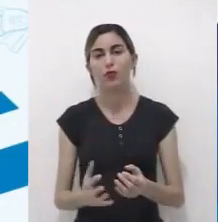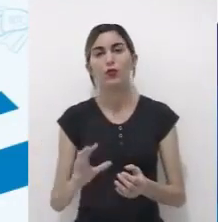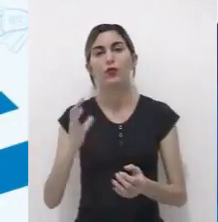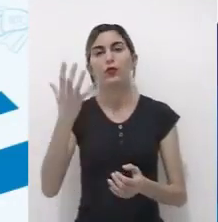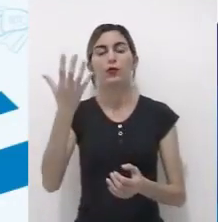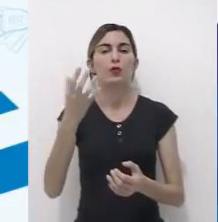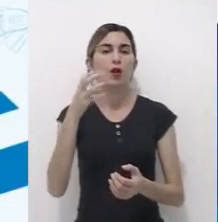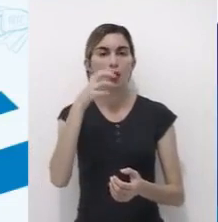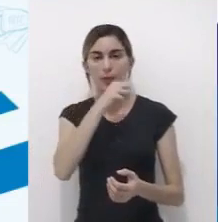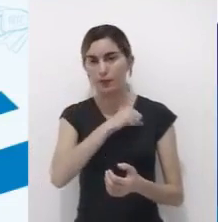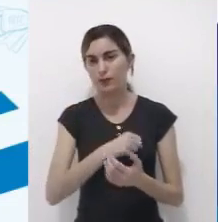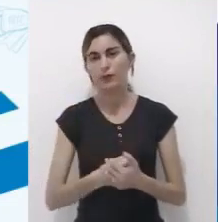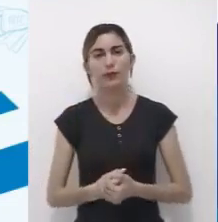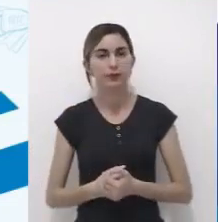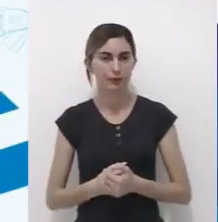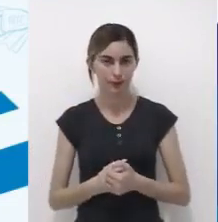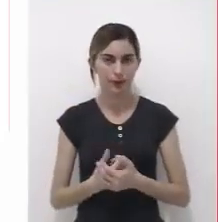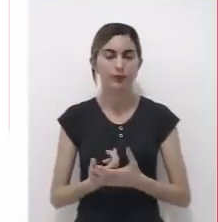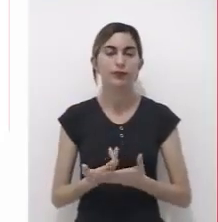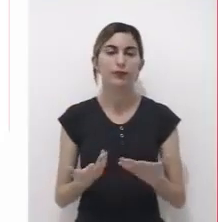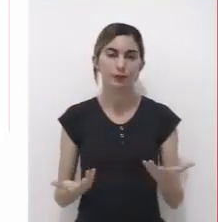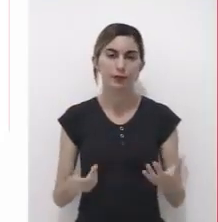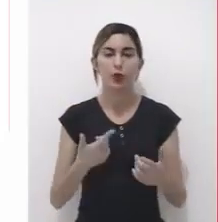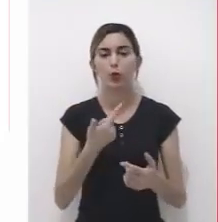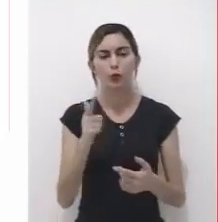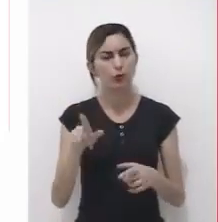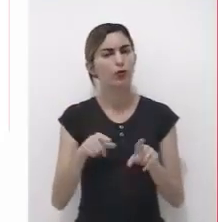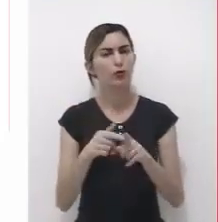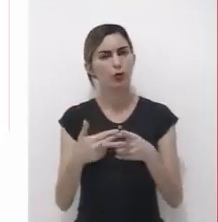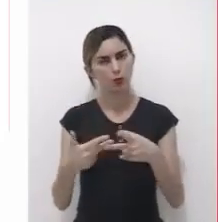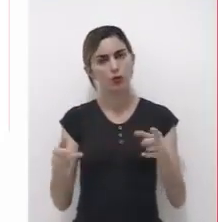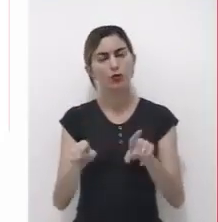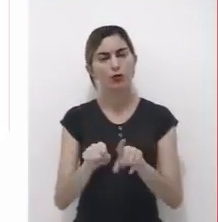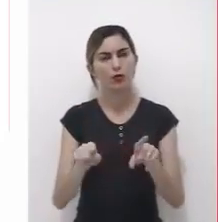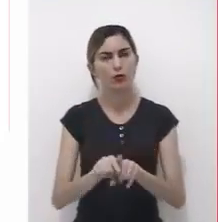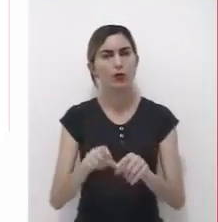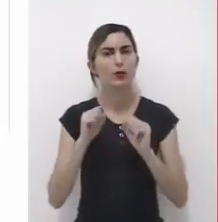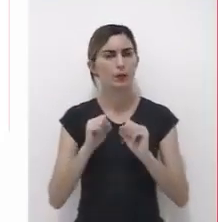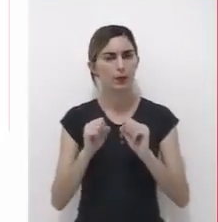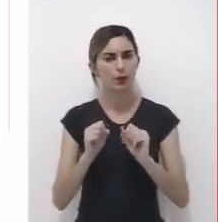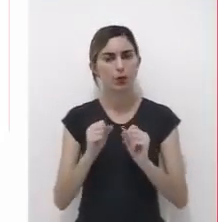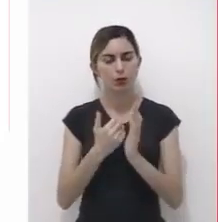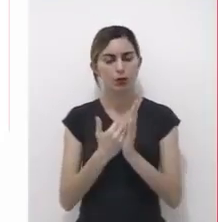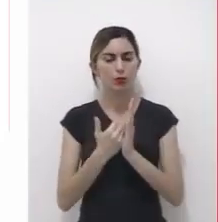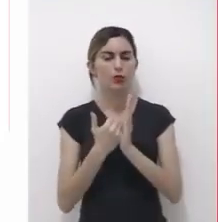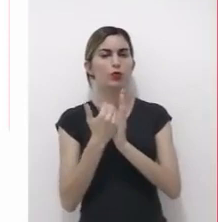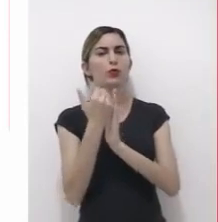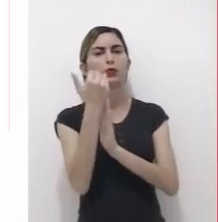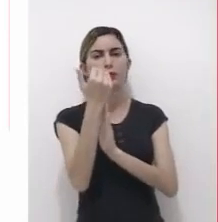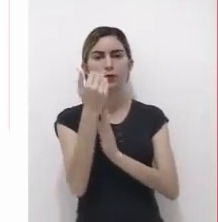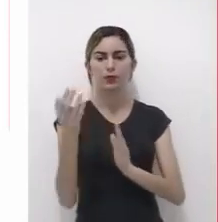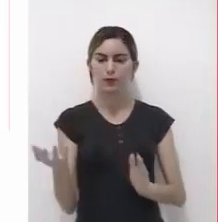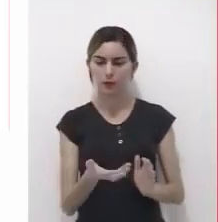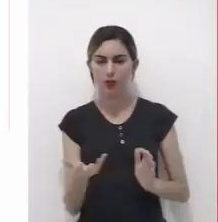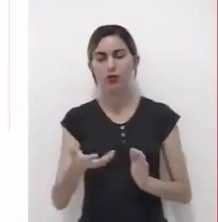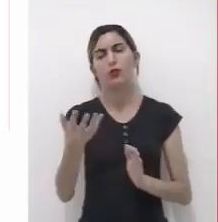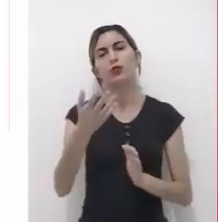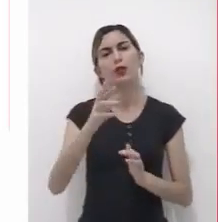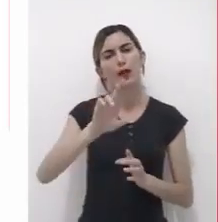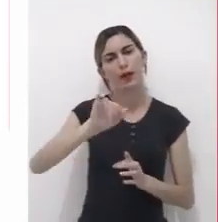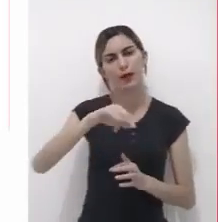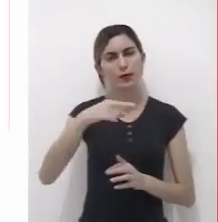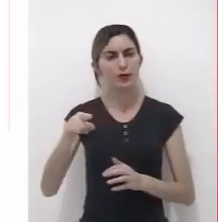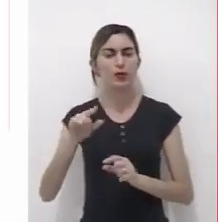química acontecia muito mais rápido. E tem outra coisa também que pode aumentar a velocidade